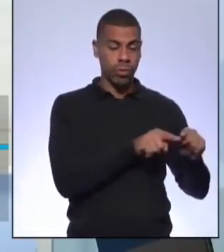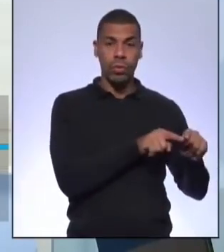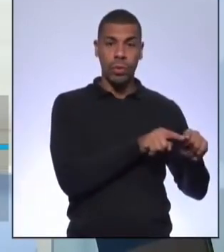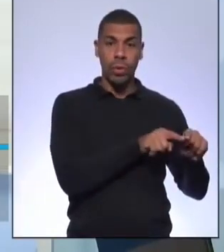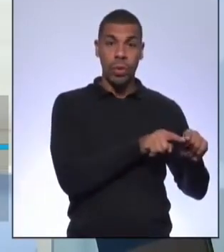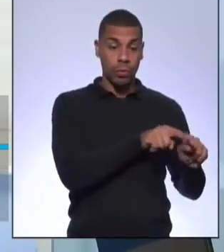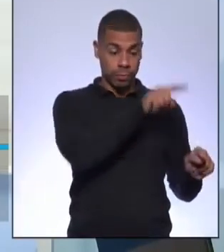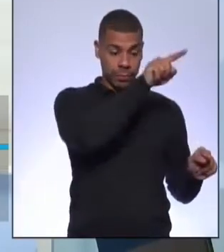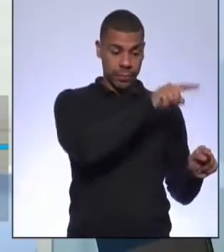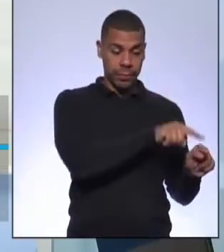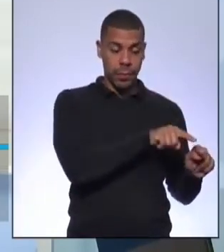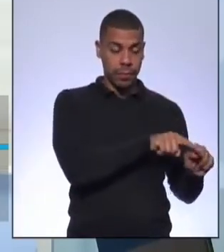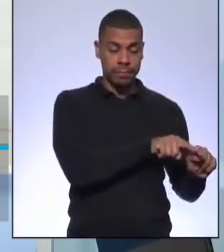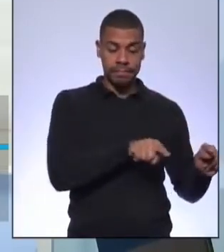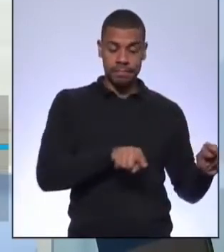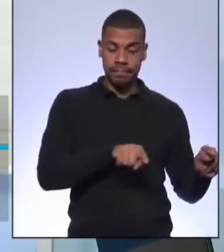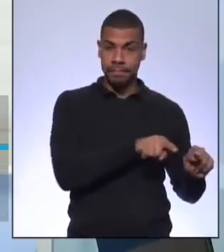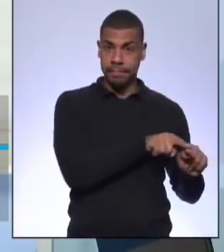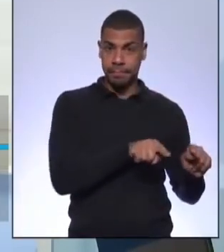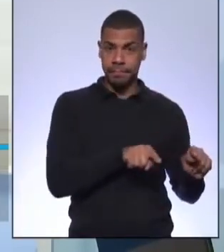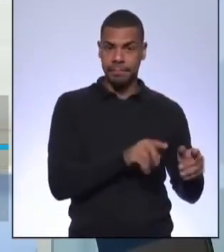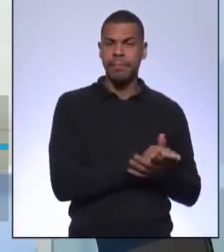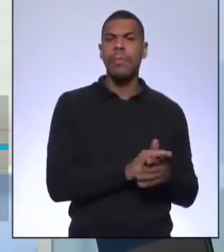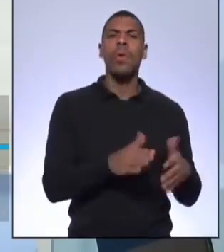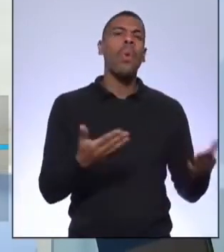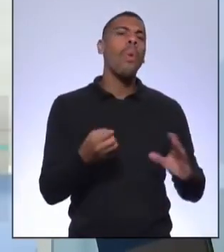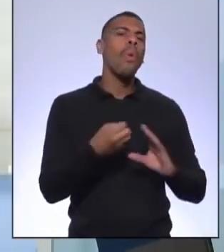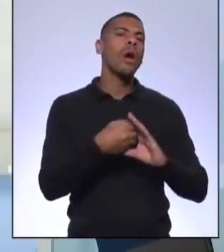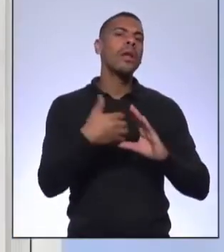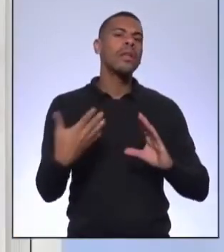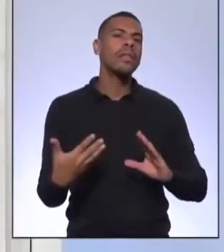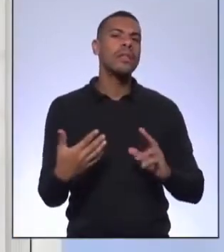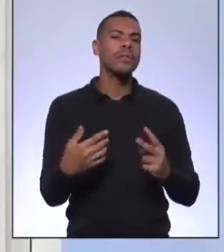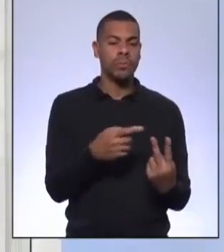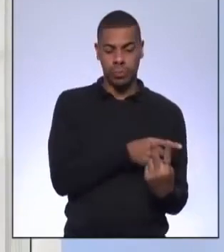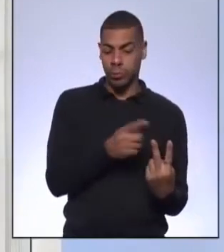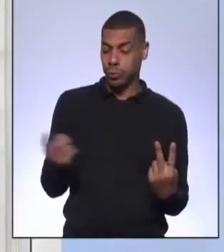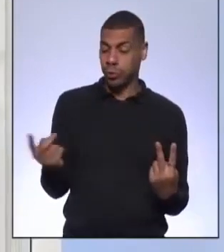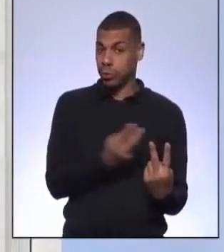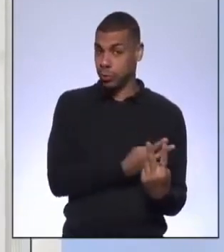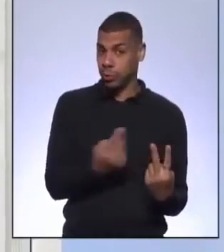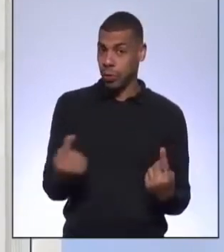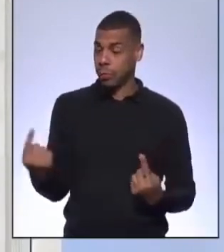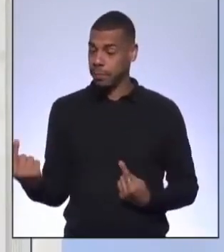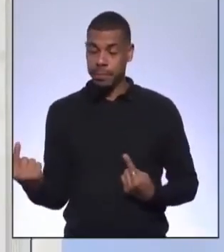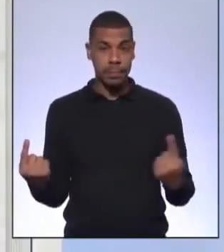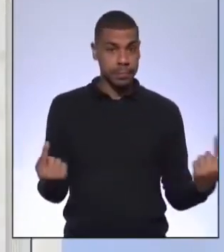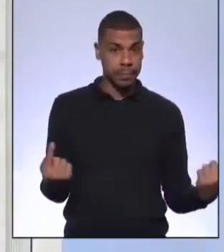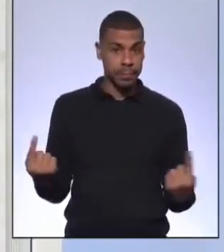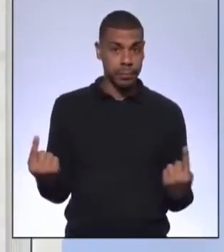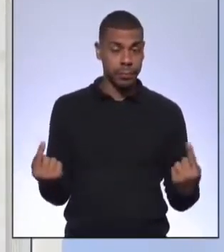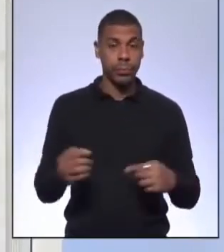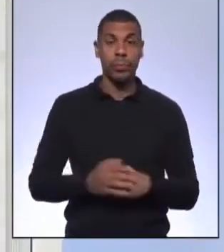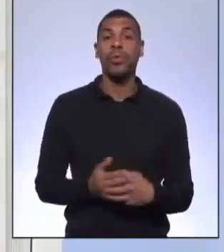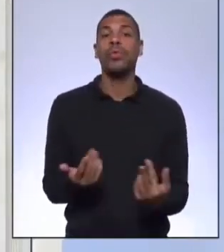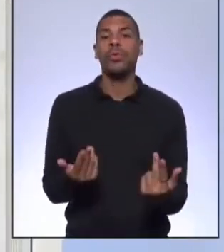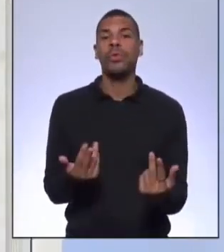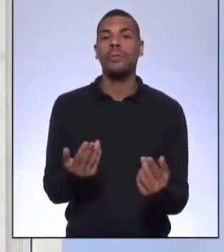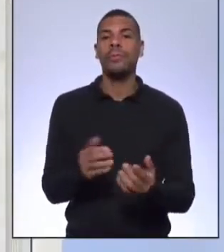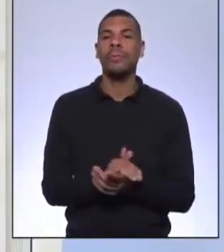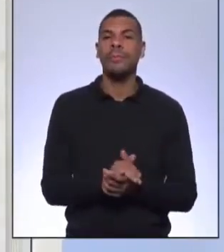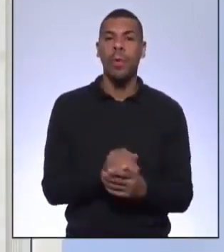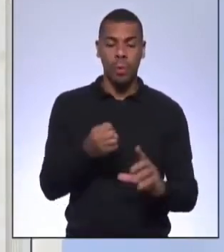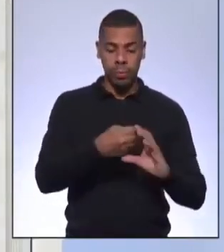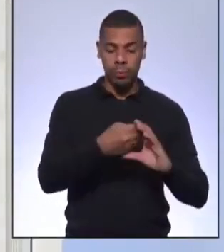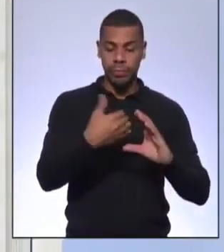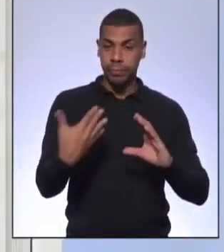no sentido horizontal. Então, qual é a característica comum? Depois vai aparecer as respostas para vocês lá no final. Eles têm